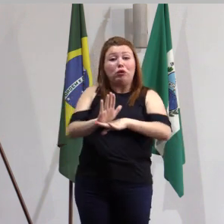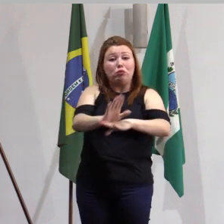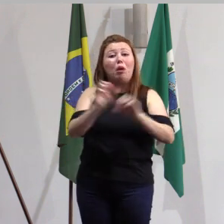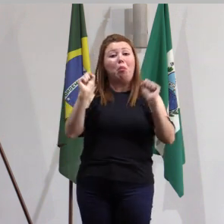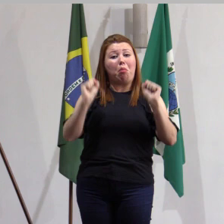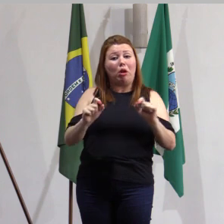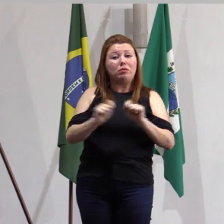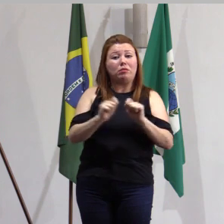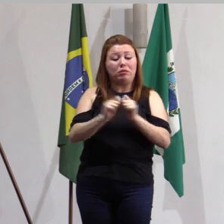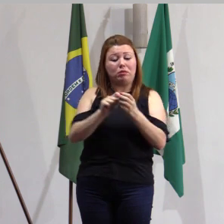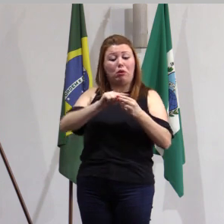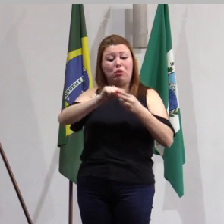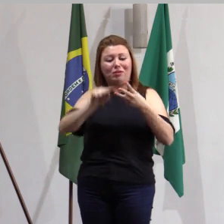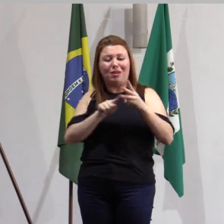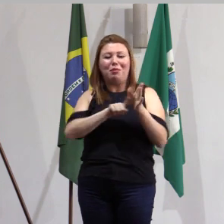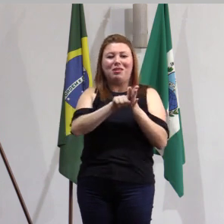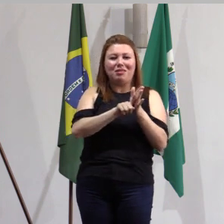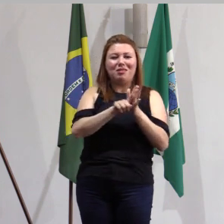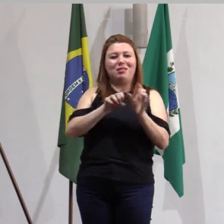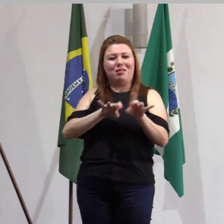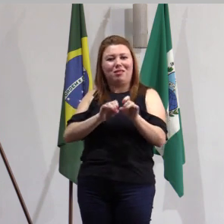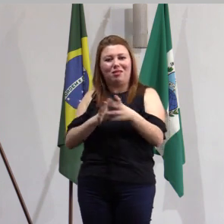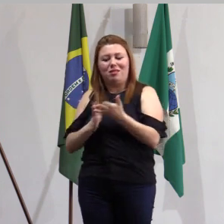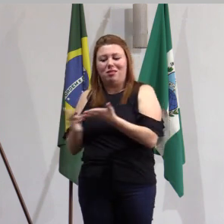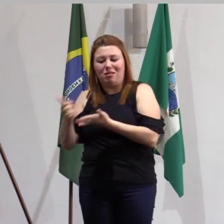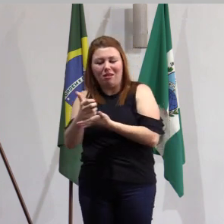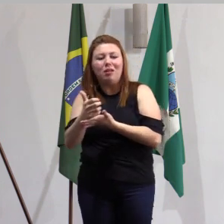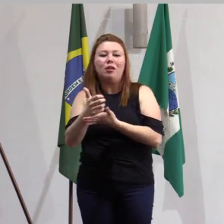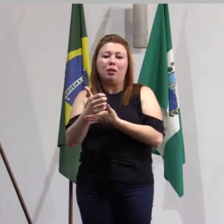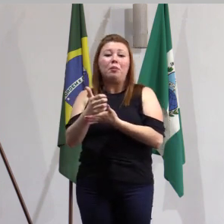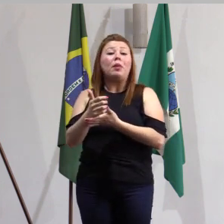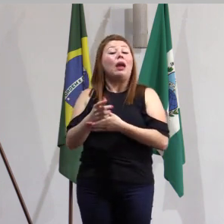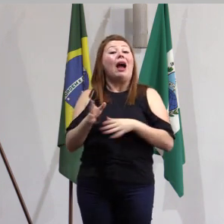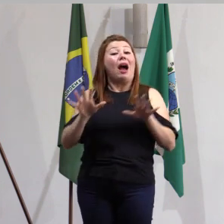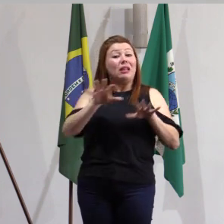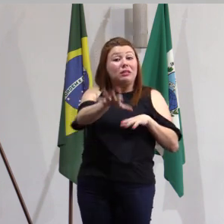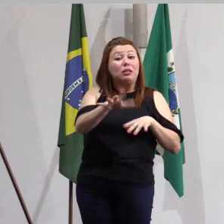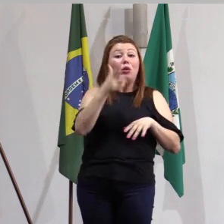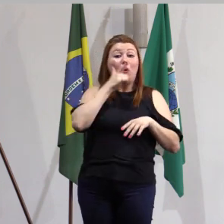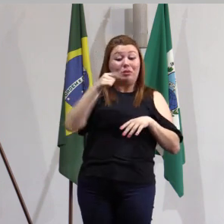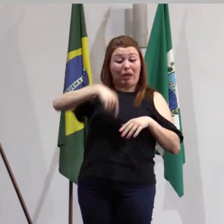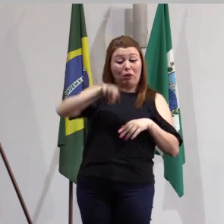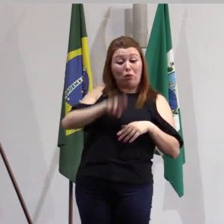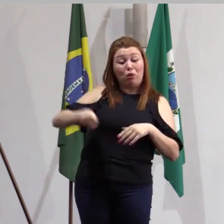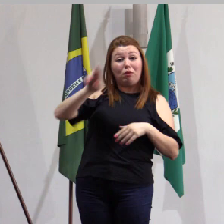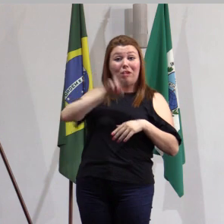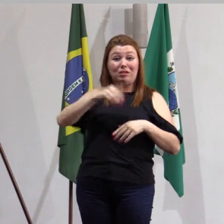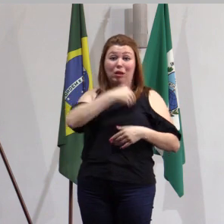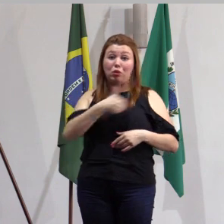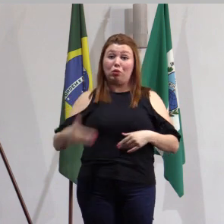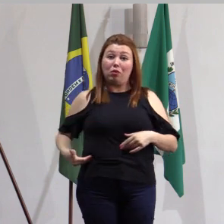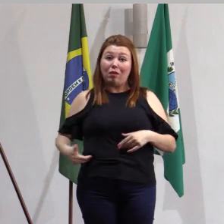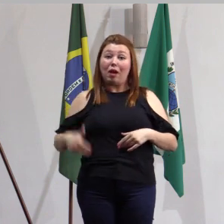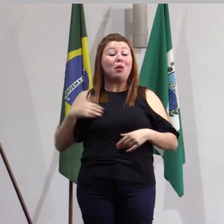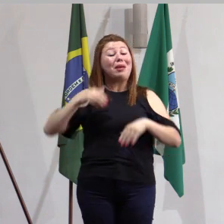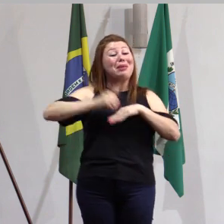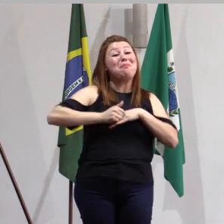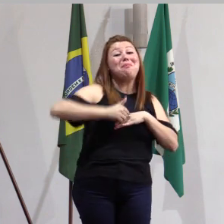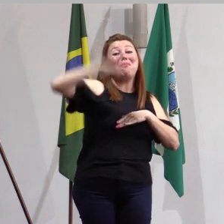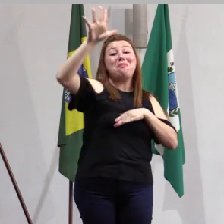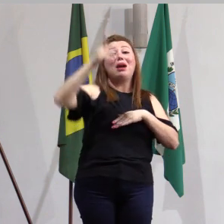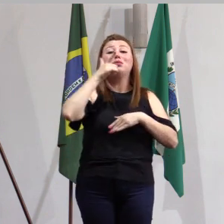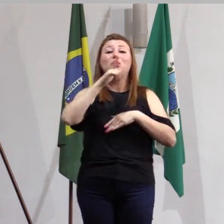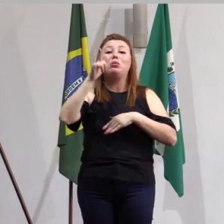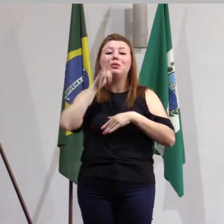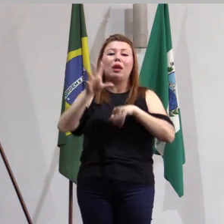pesquisa, é que faz, em grande medida, que as universidades públicas brasileiras sejam o foco da produção do conhecimento nesse país.